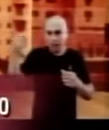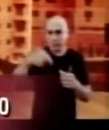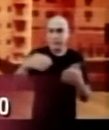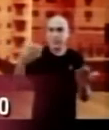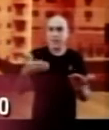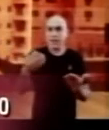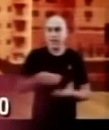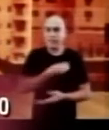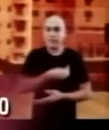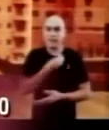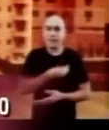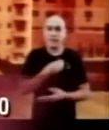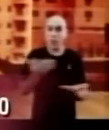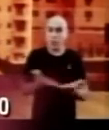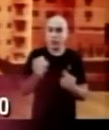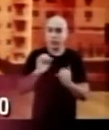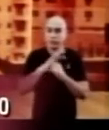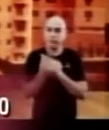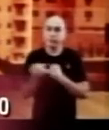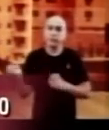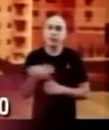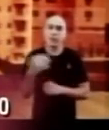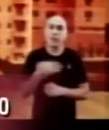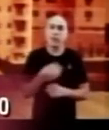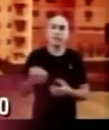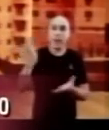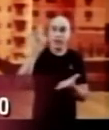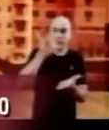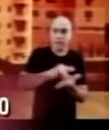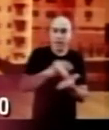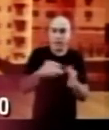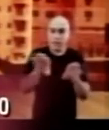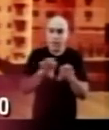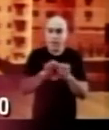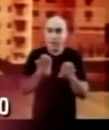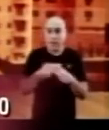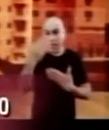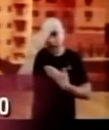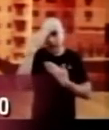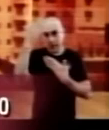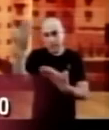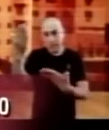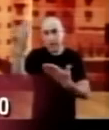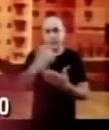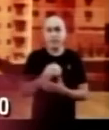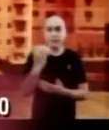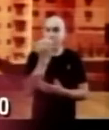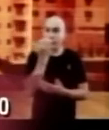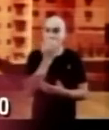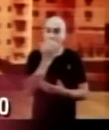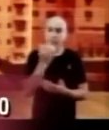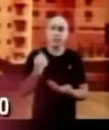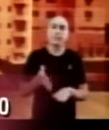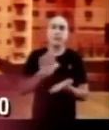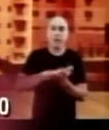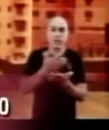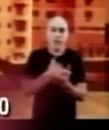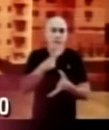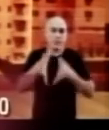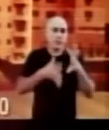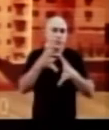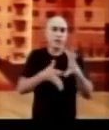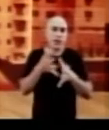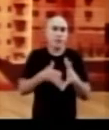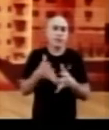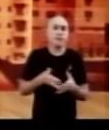aqui e a atualização de hoje. Gostaria de registrar também e agradecer a presença do Alfredo Neto, que é o nosso intérprete de